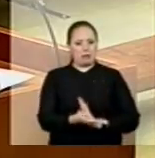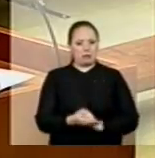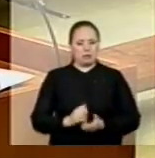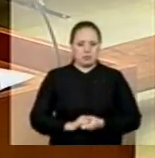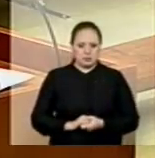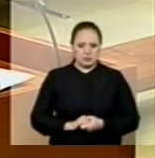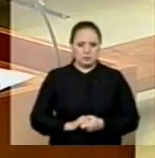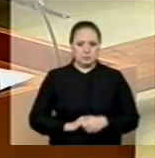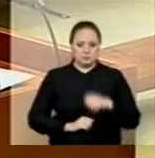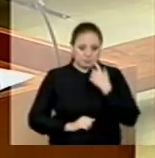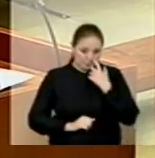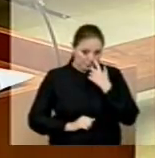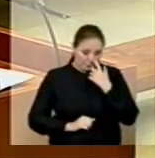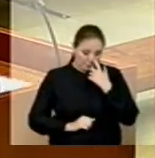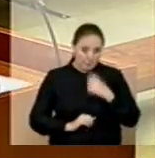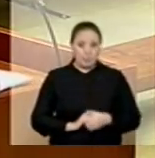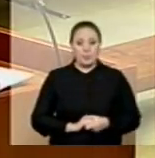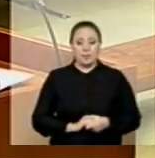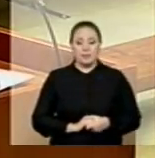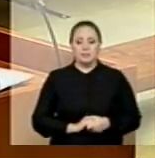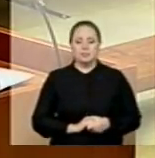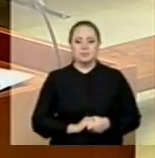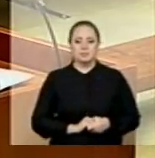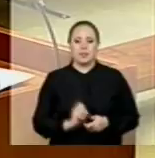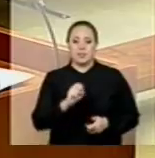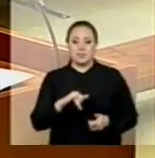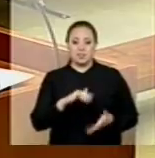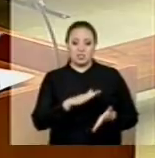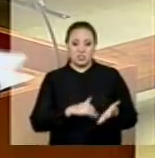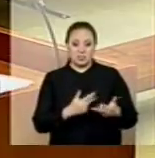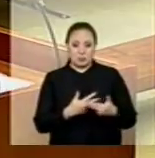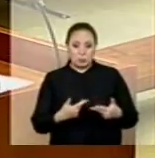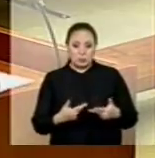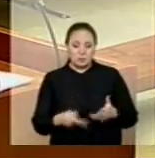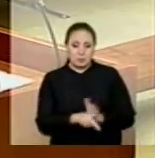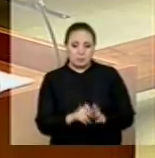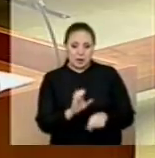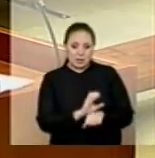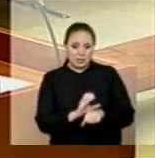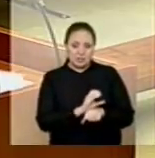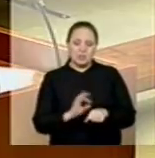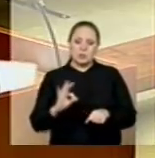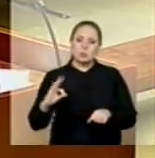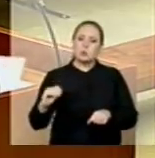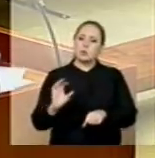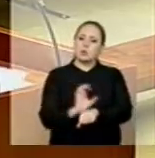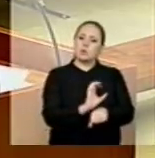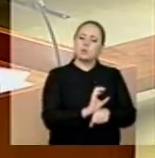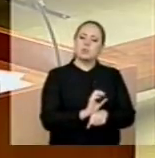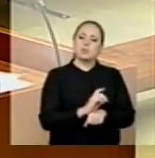for procedente à ação retirar os dispositivos constitucionais e Todas as constituições dos estados